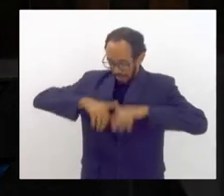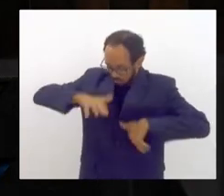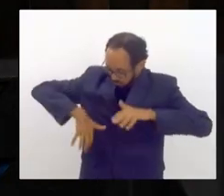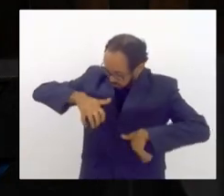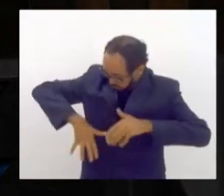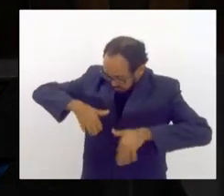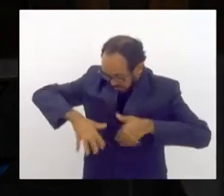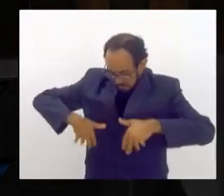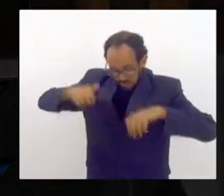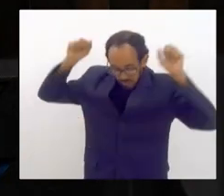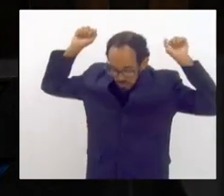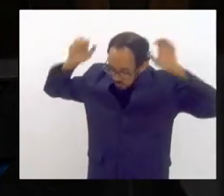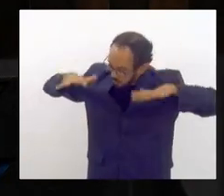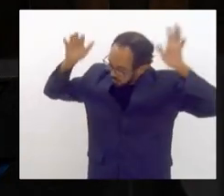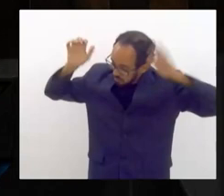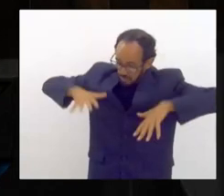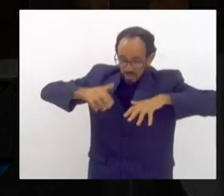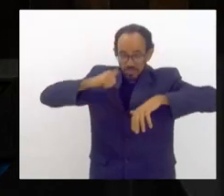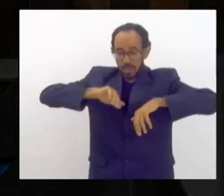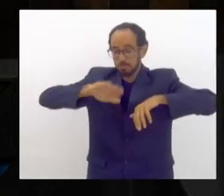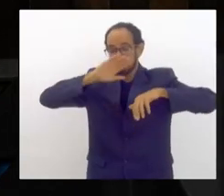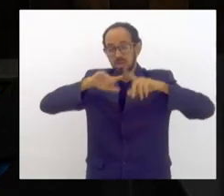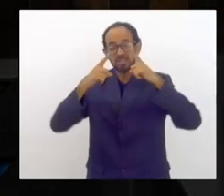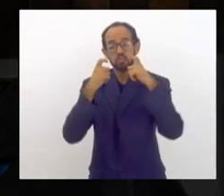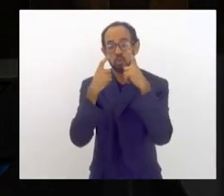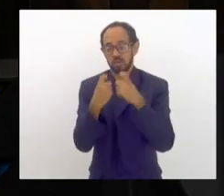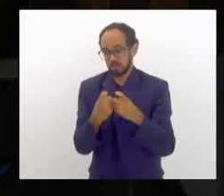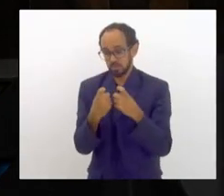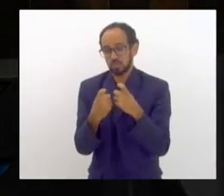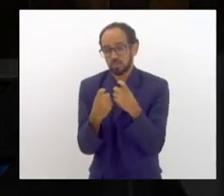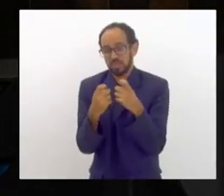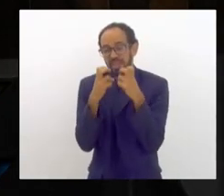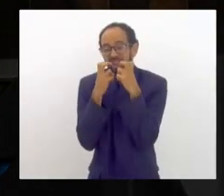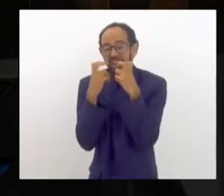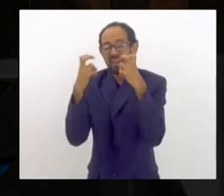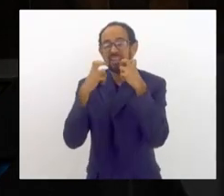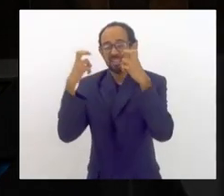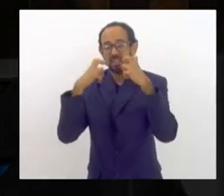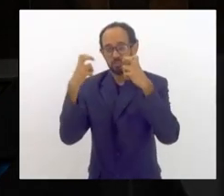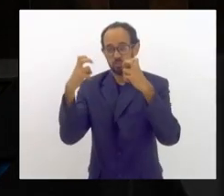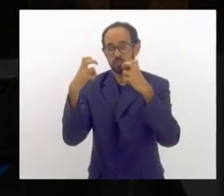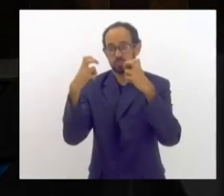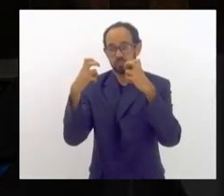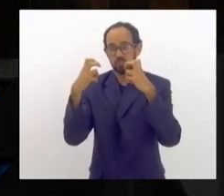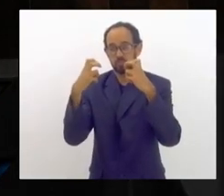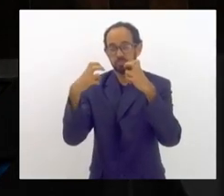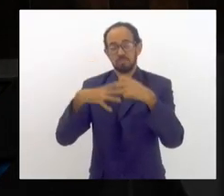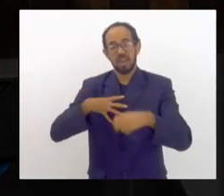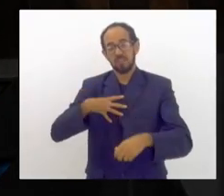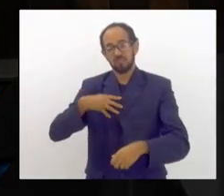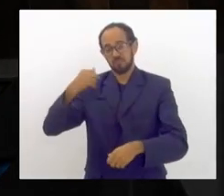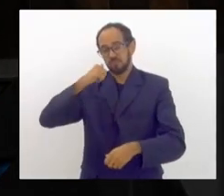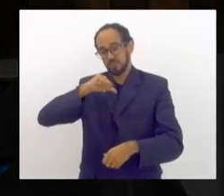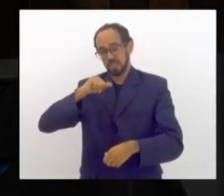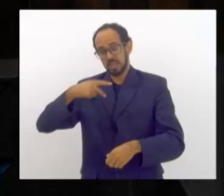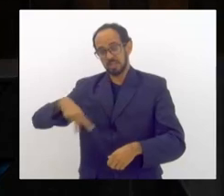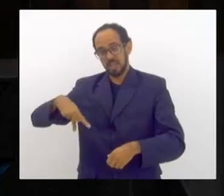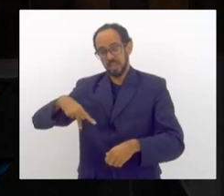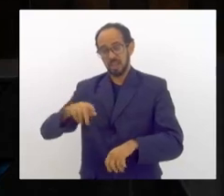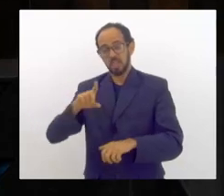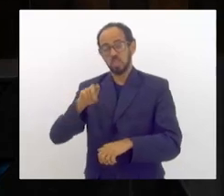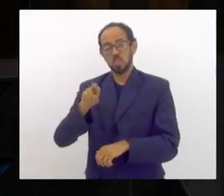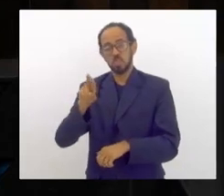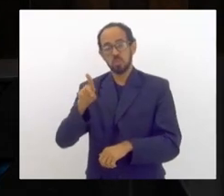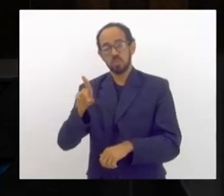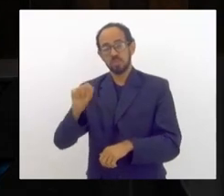chovendo muito ainda, e a mãe desesperada cavando, chorando e gritando pela filha dela, gritando: Duda,